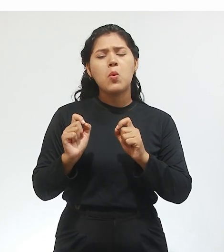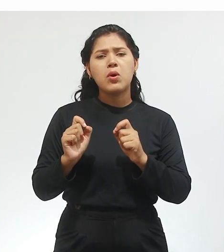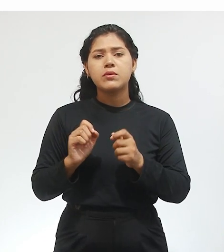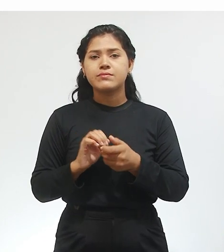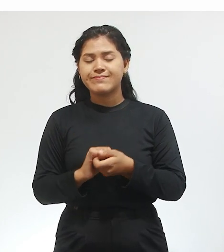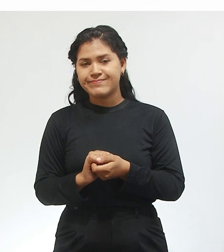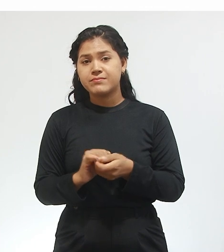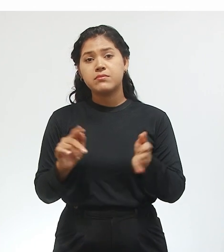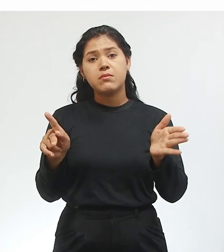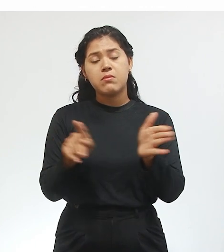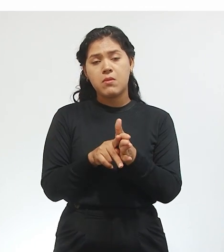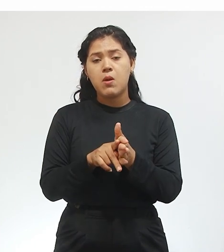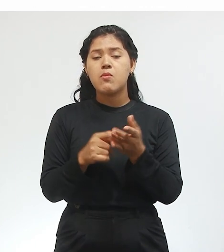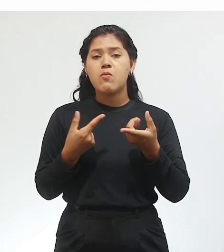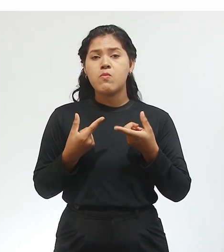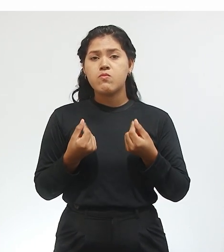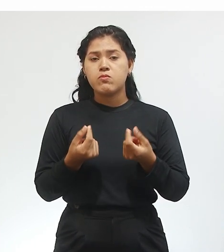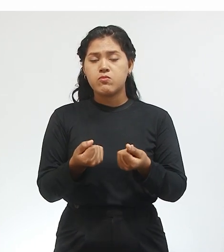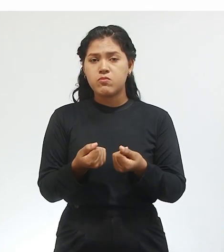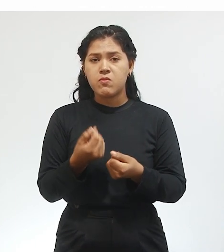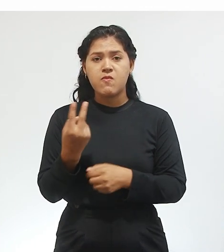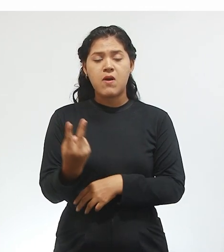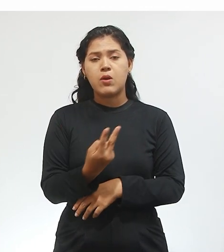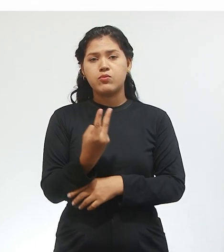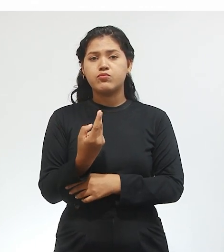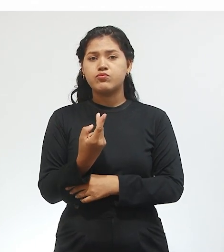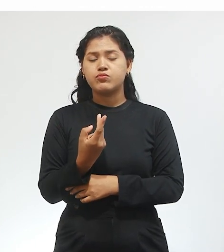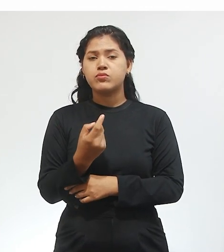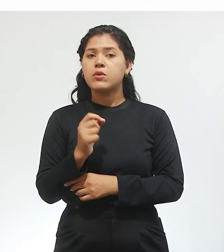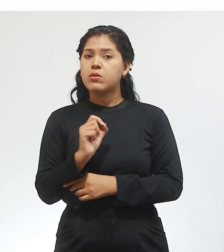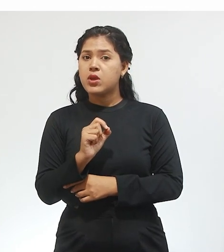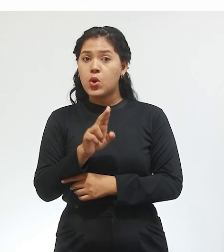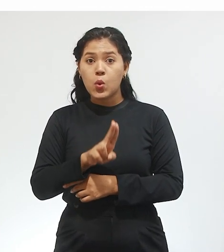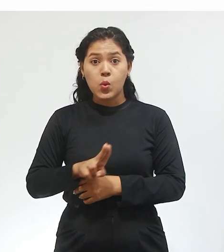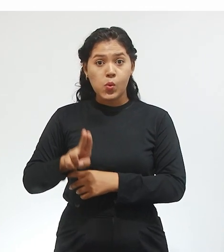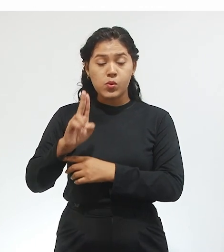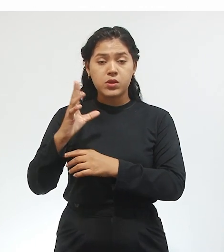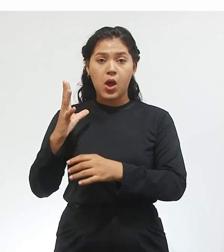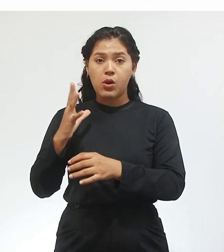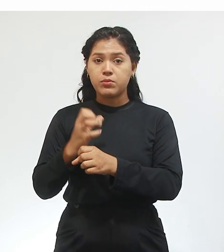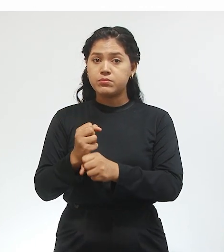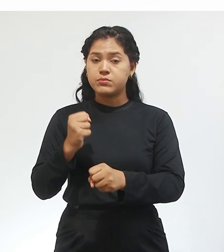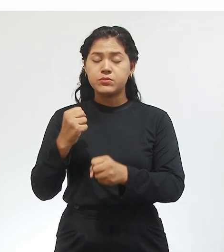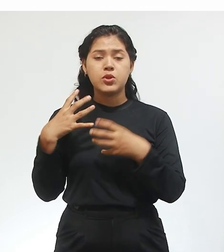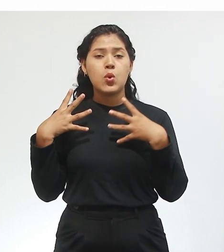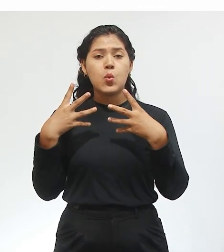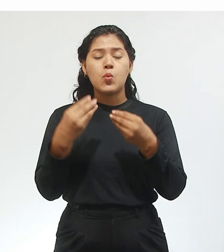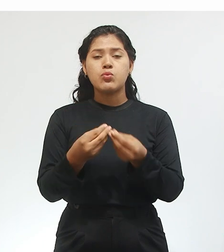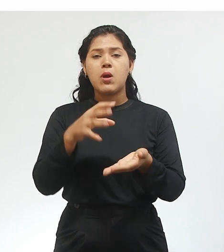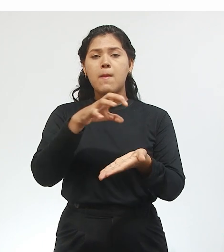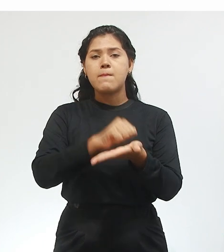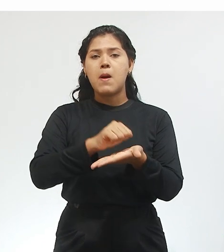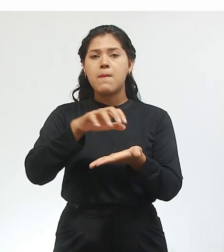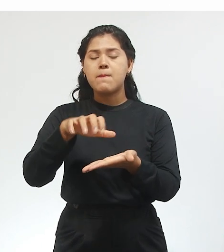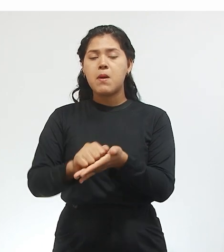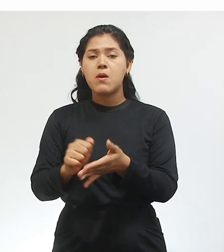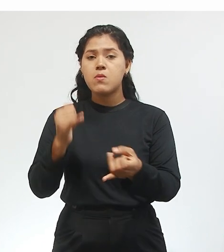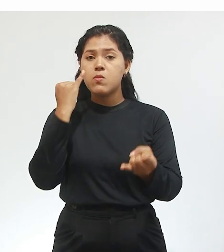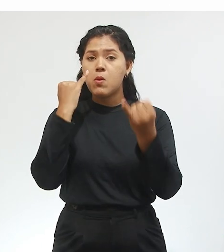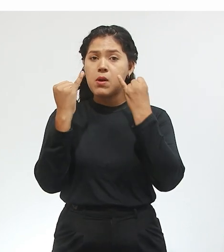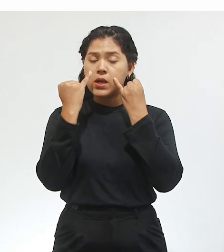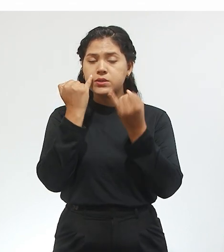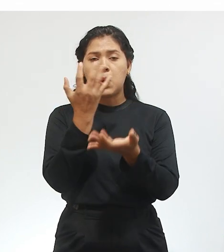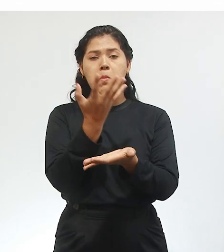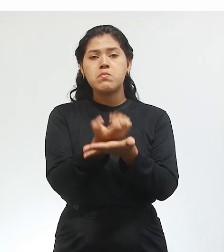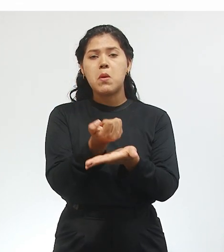o patrimônio da entidade, tá? E é por meio da contabilidade que são registrados todos os fatos contábeis, os atos e